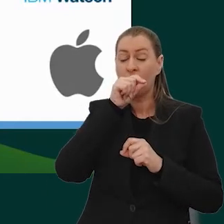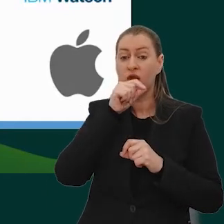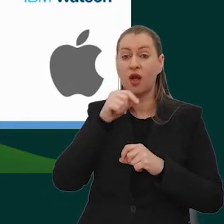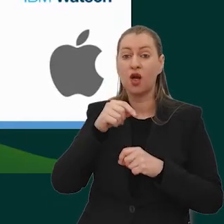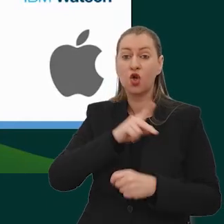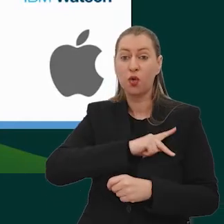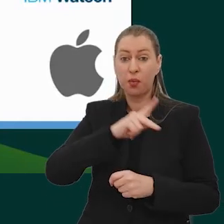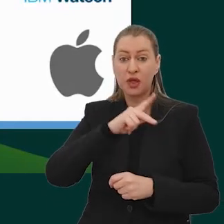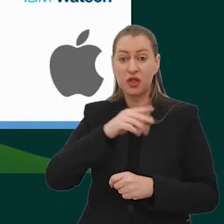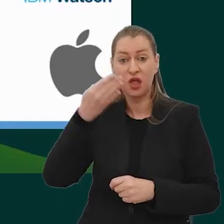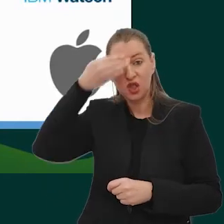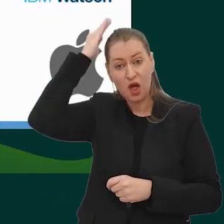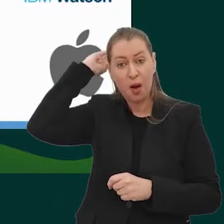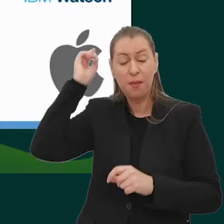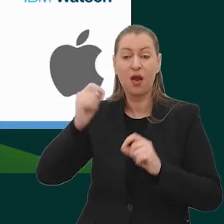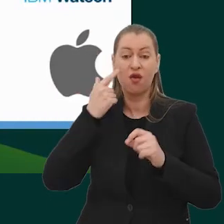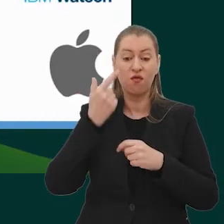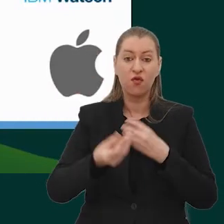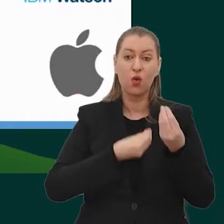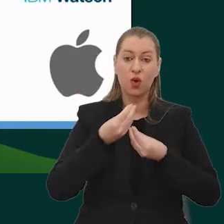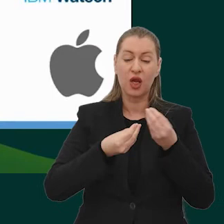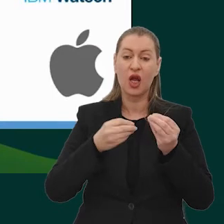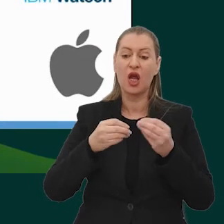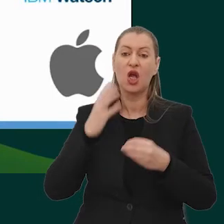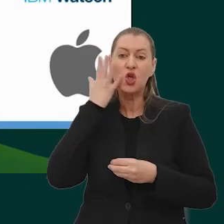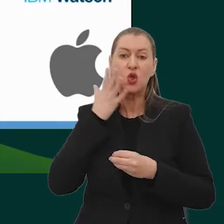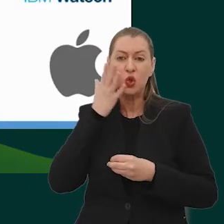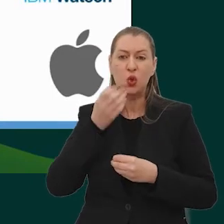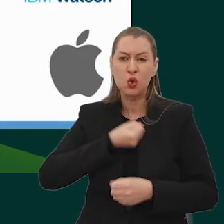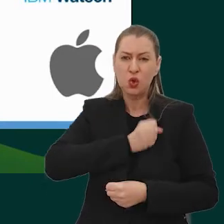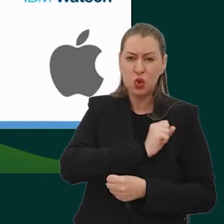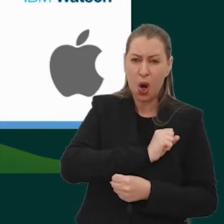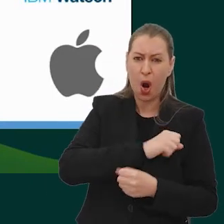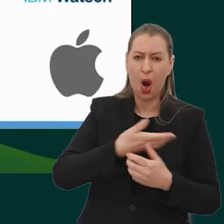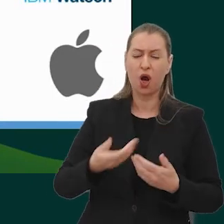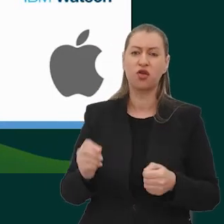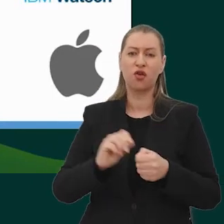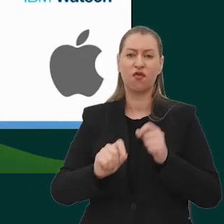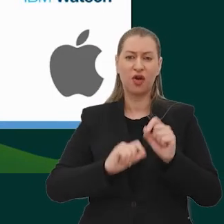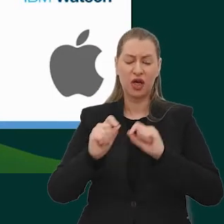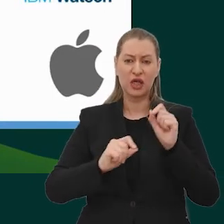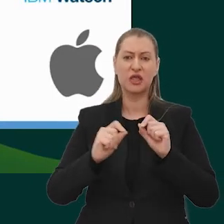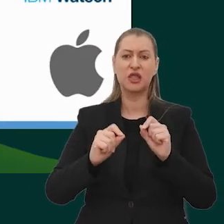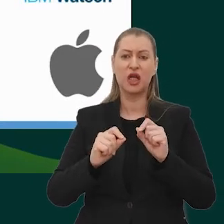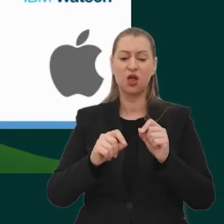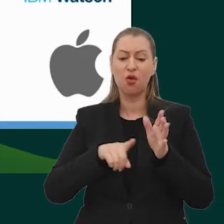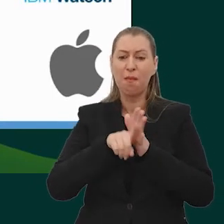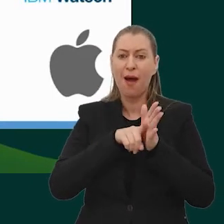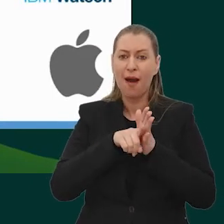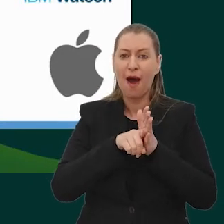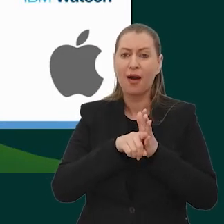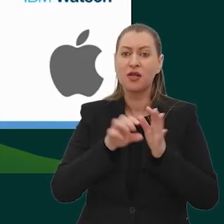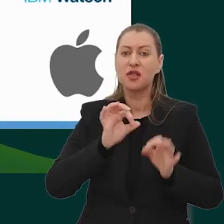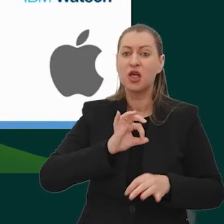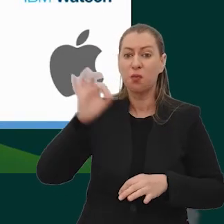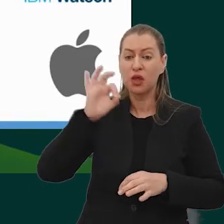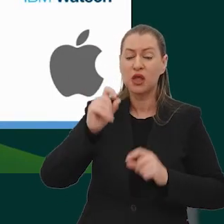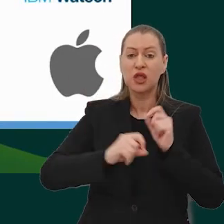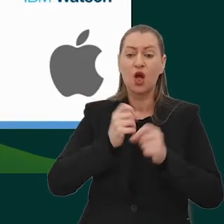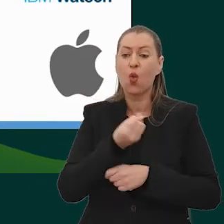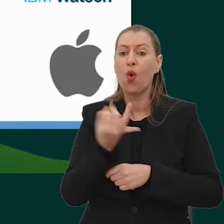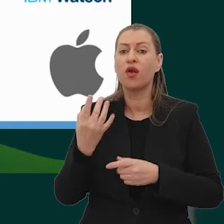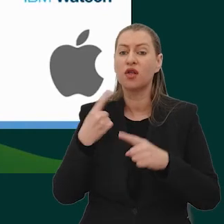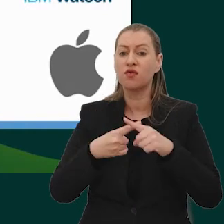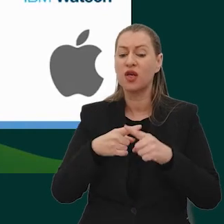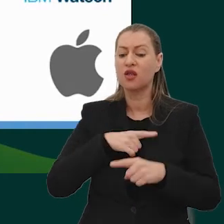discursos de ódio ou respostas agressivas, violentas, fazendo, então, uma análise estatística. Olha, apareceu tantas